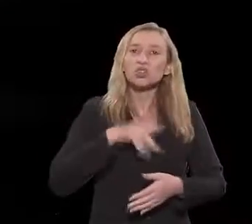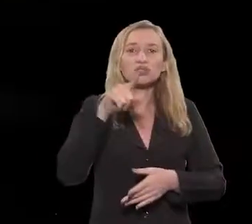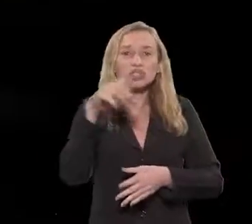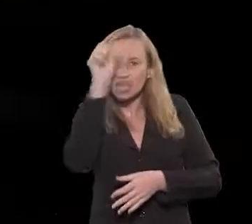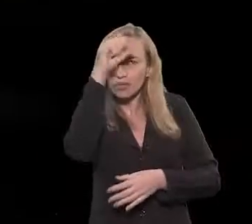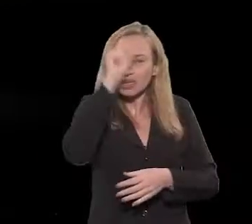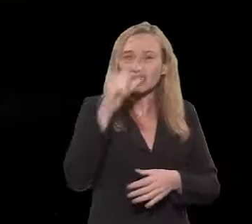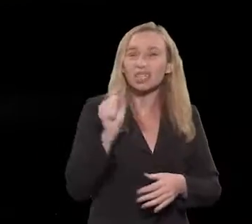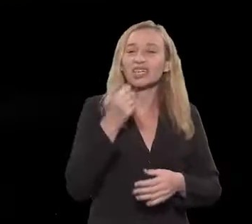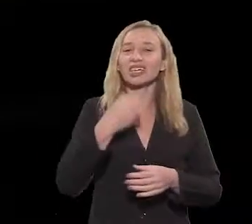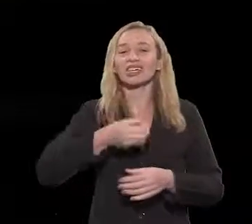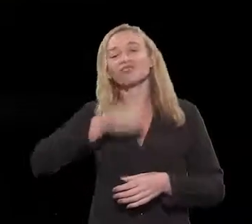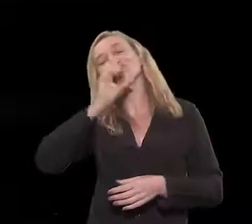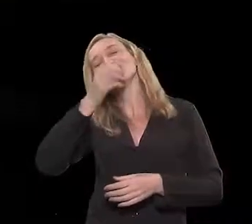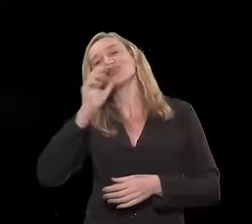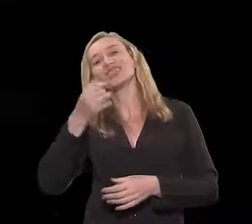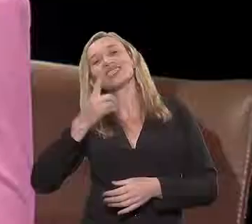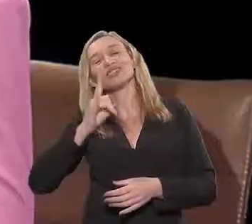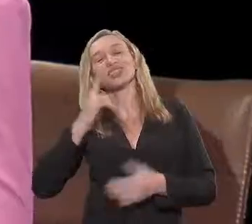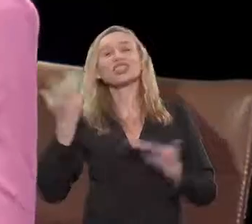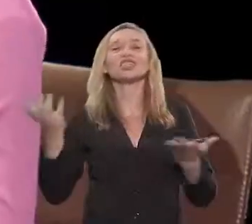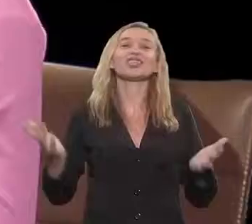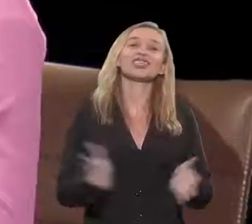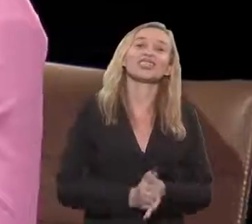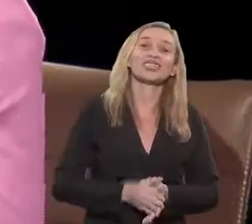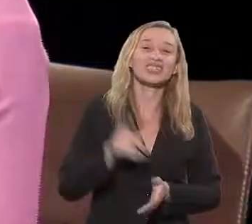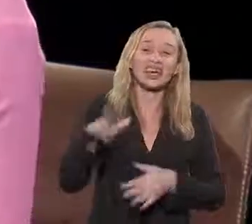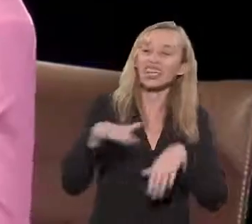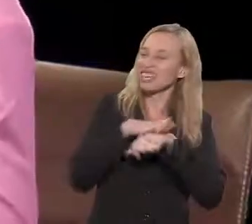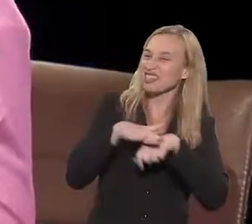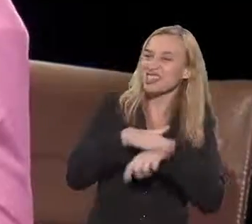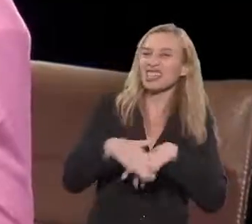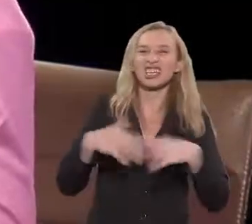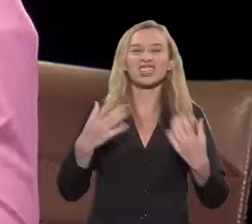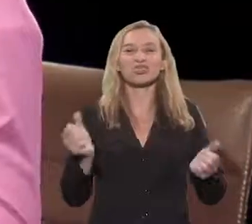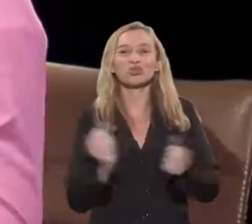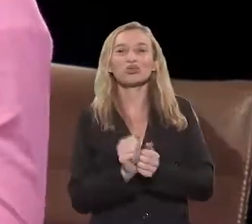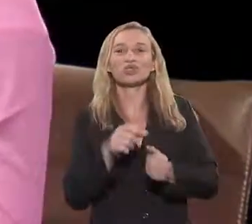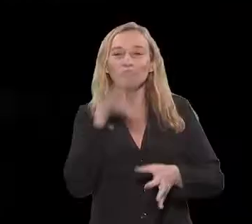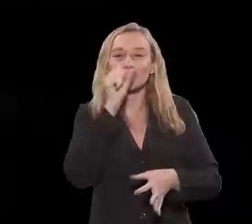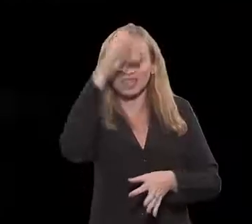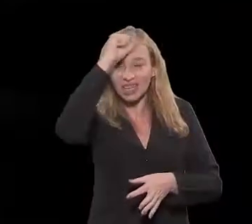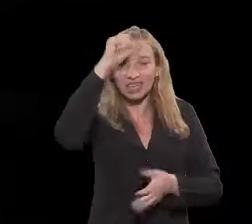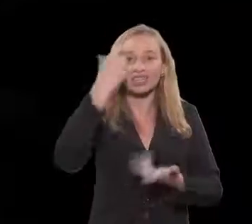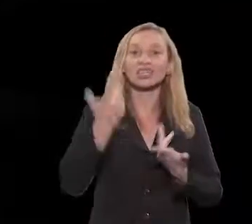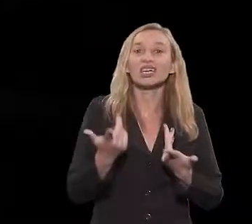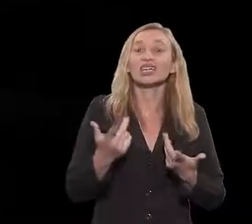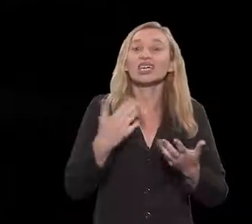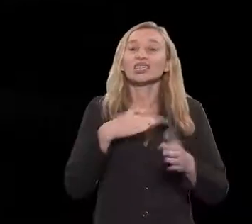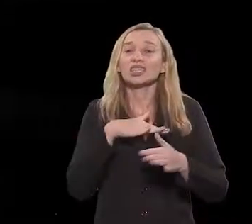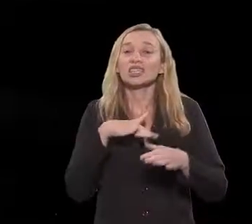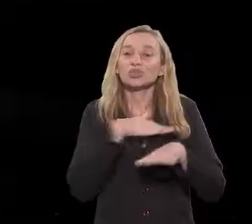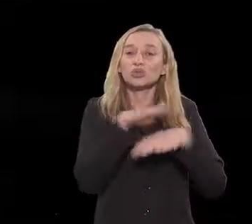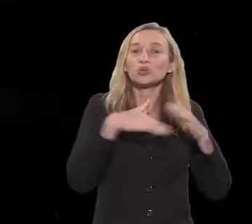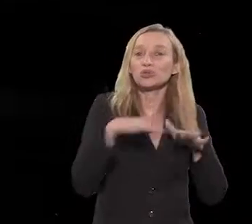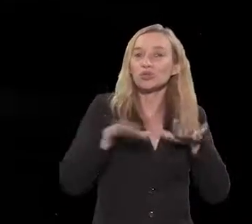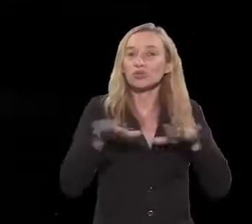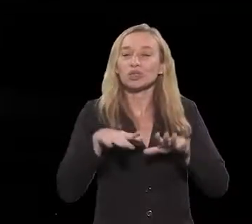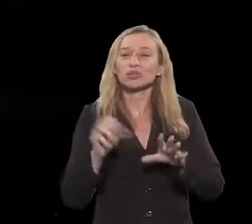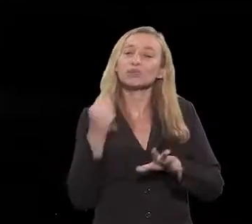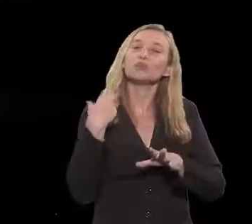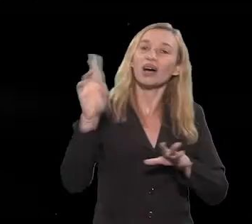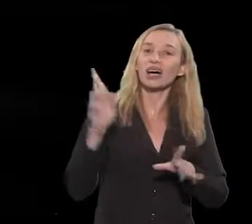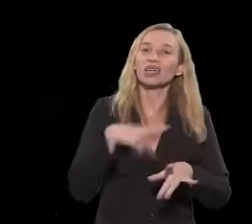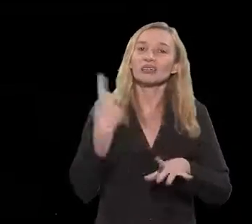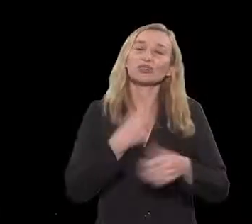gostoso você aprender a tomar uma cervejinha, né? Tá ali com os amigos. Isso aí, tem todo o complexo ali do bar, entendeu?